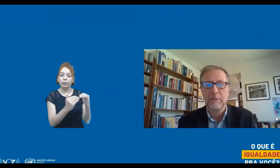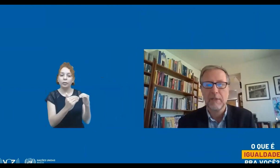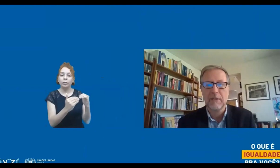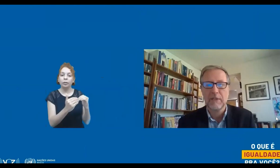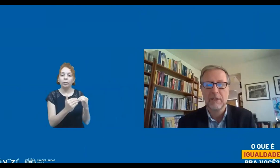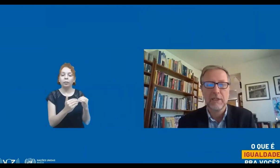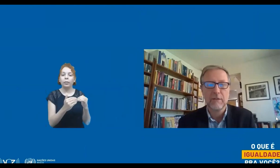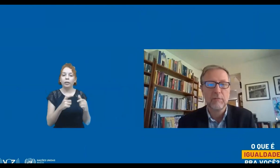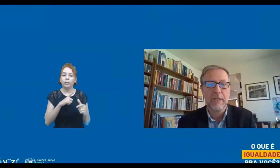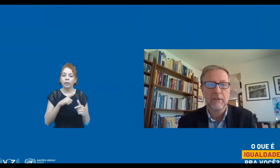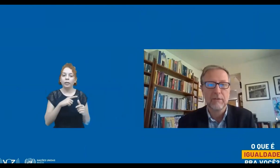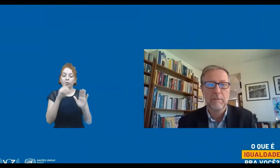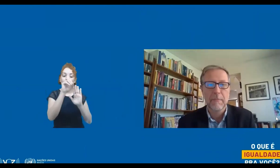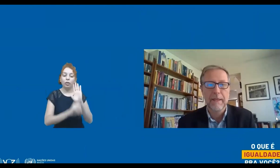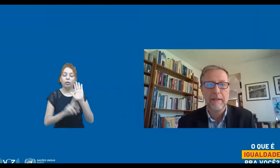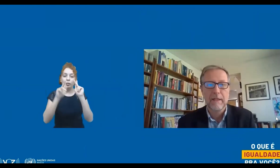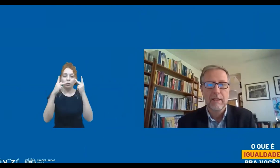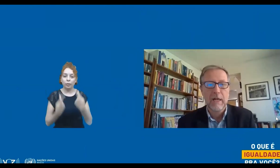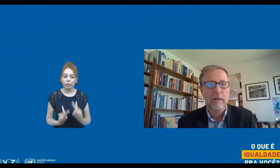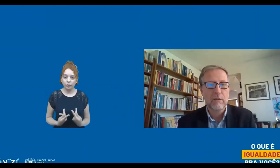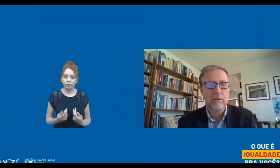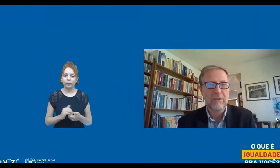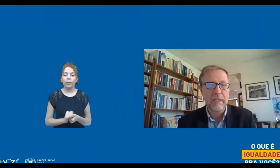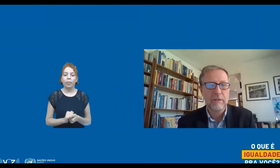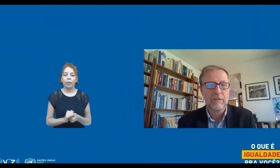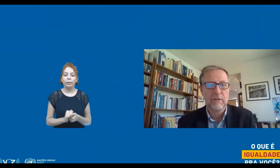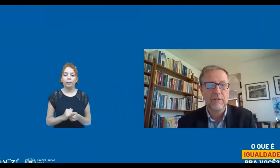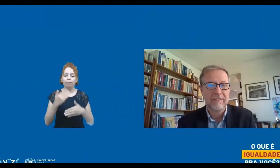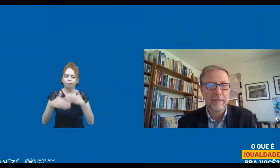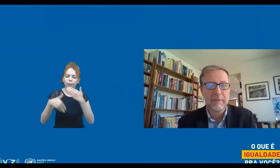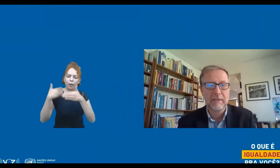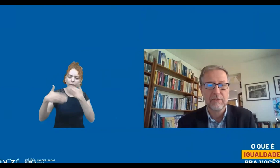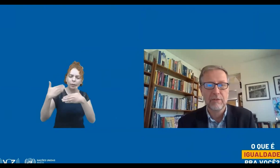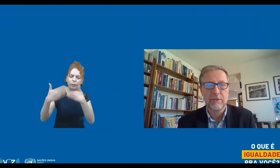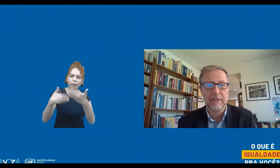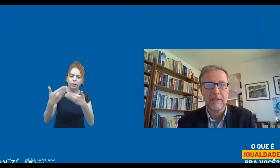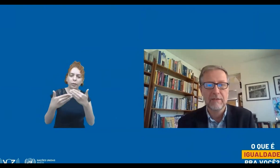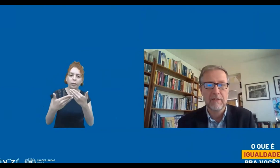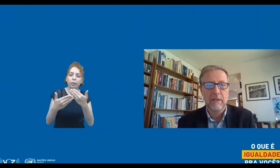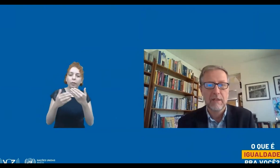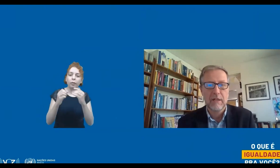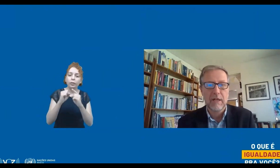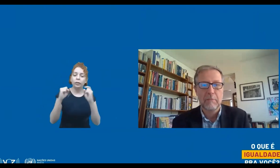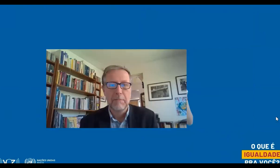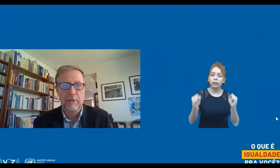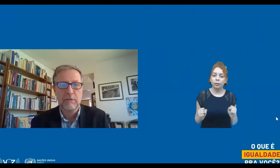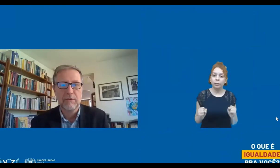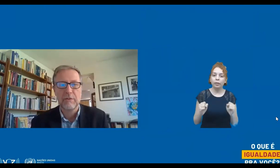uma garantia mínima de direitos humanos. Ao longo dos anos, o Sistema das Nações Unidas